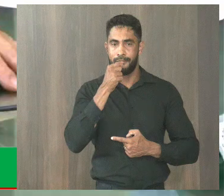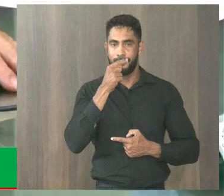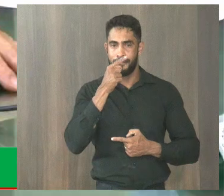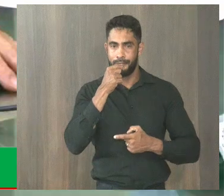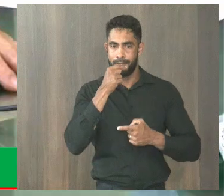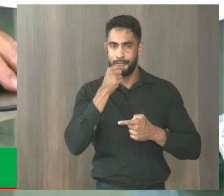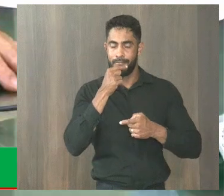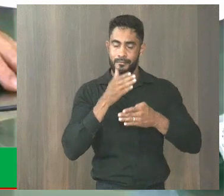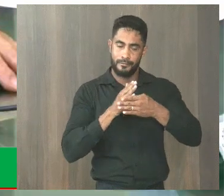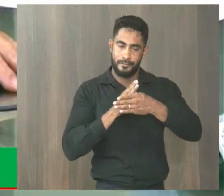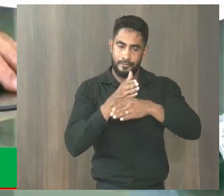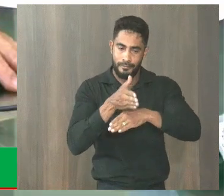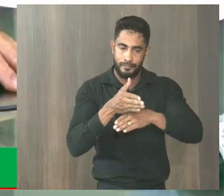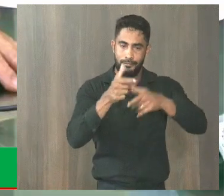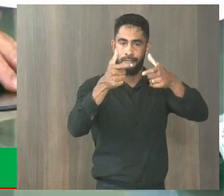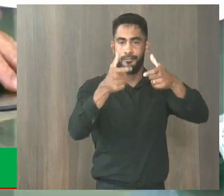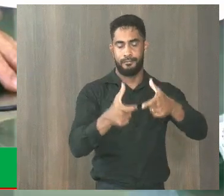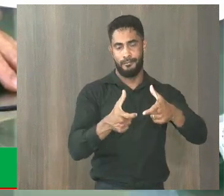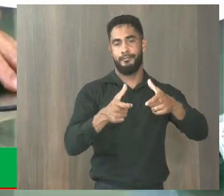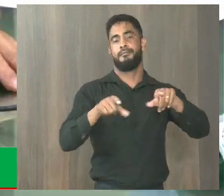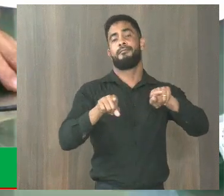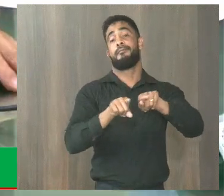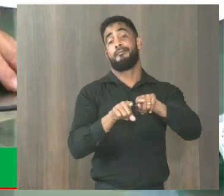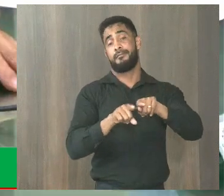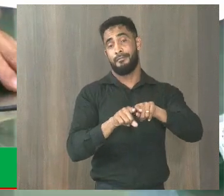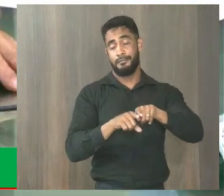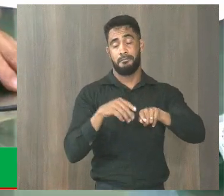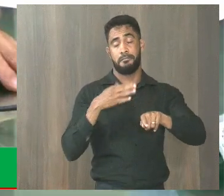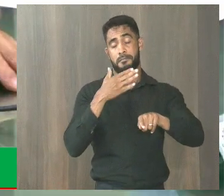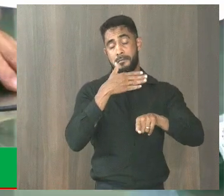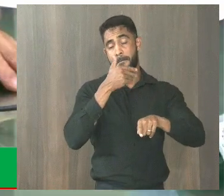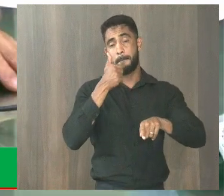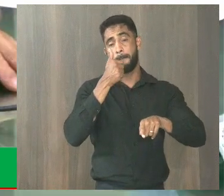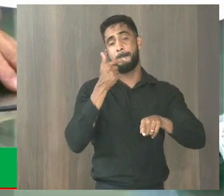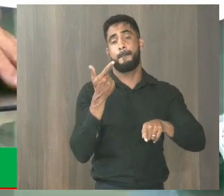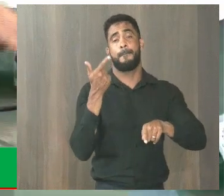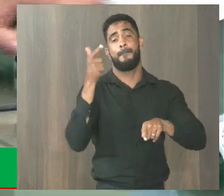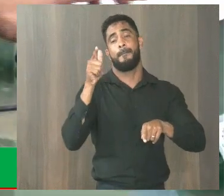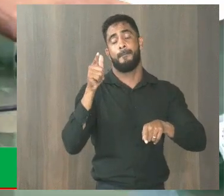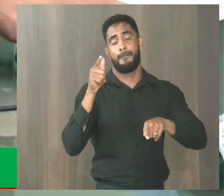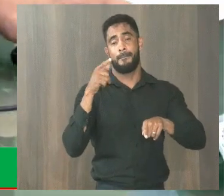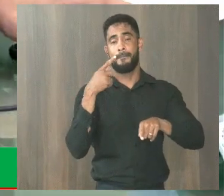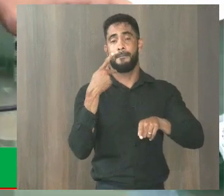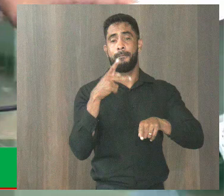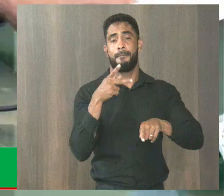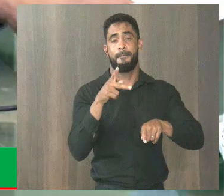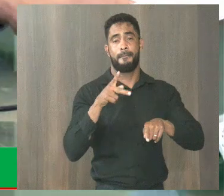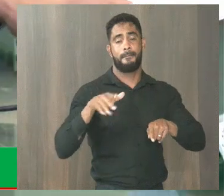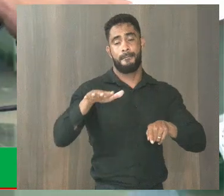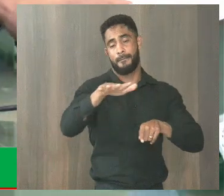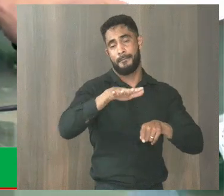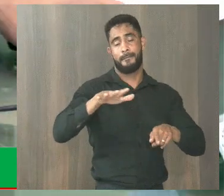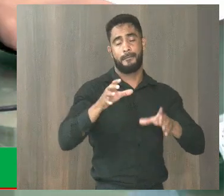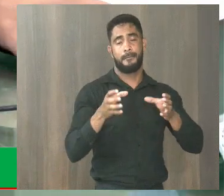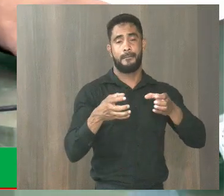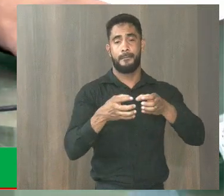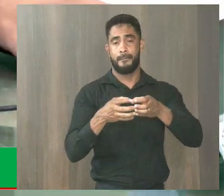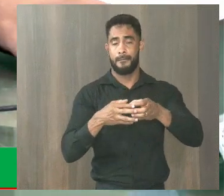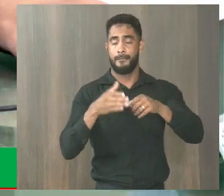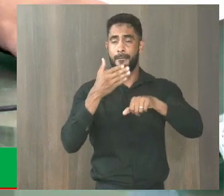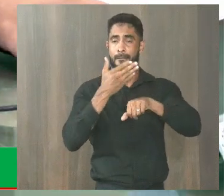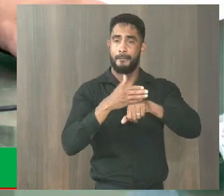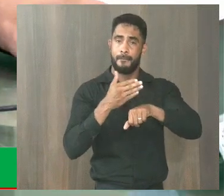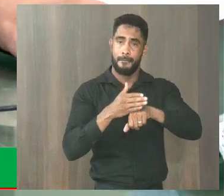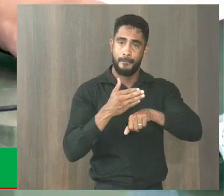local e por diversos outros, né, melhoramento naquela, investimento naquela comunidade, como participa, né,